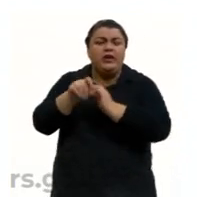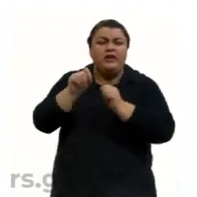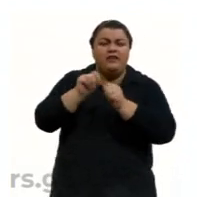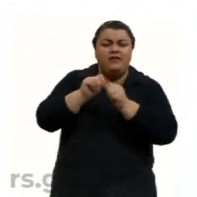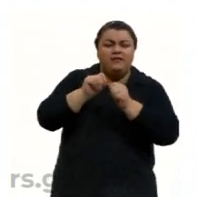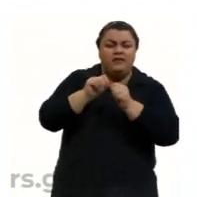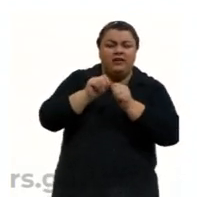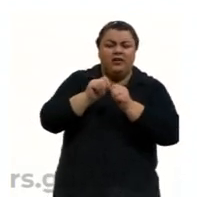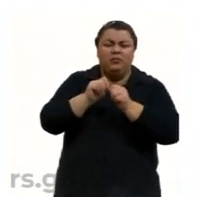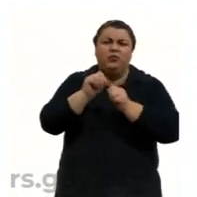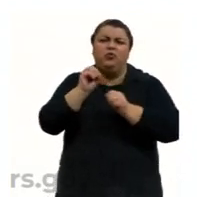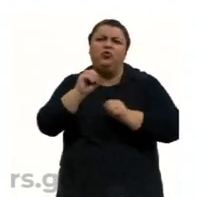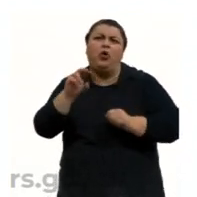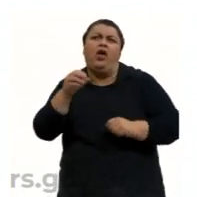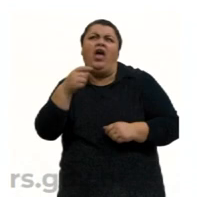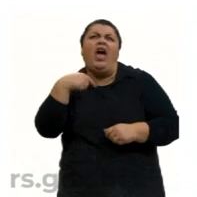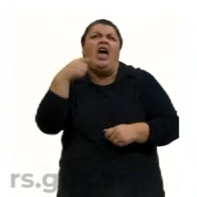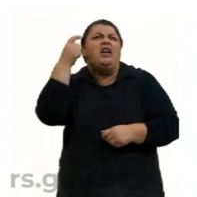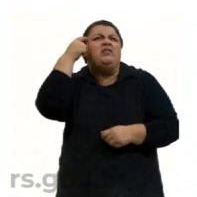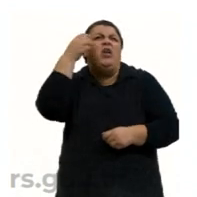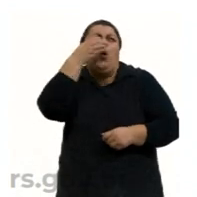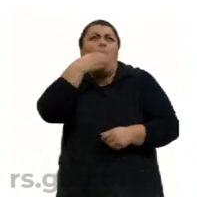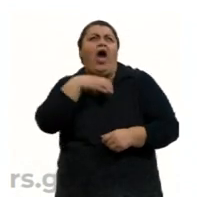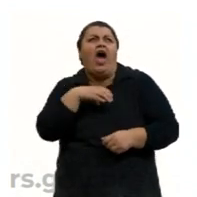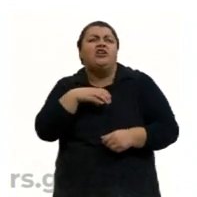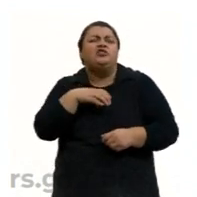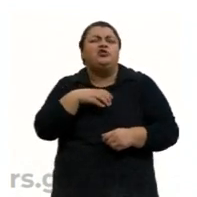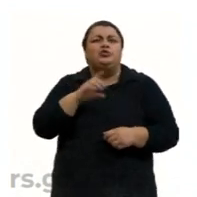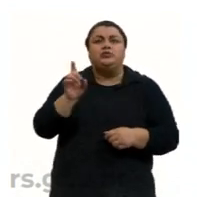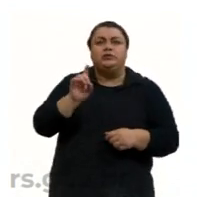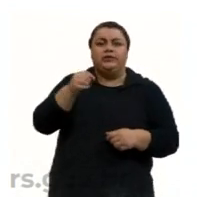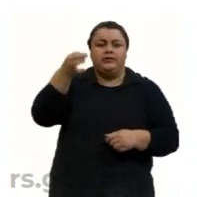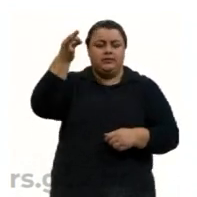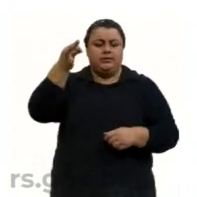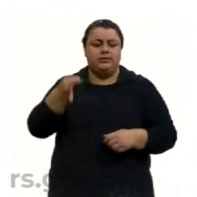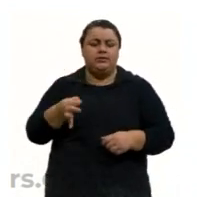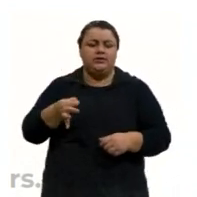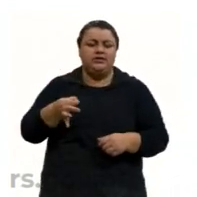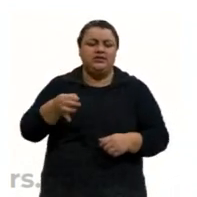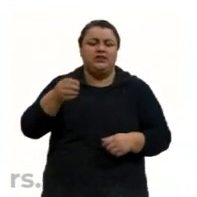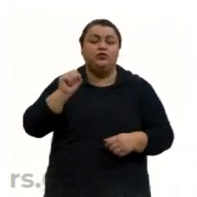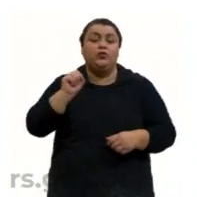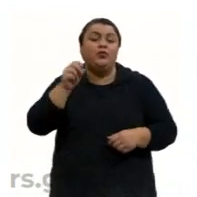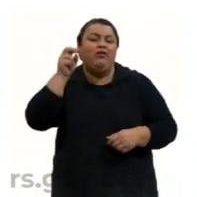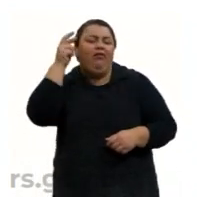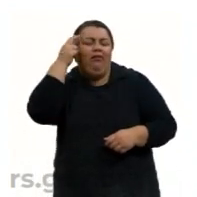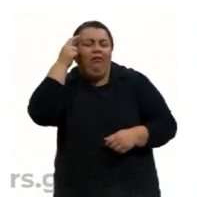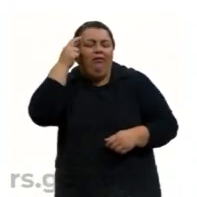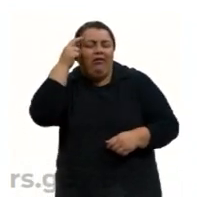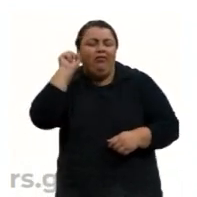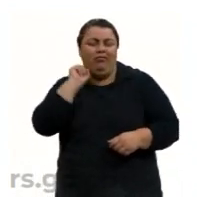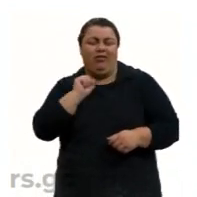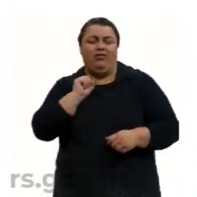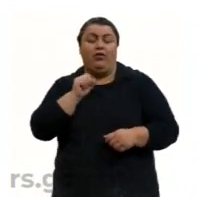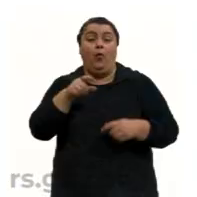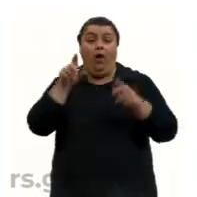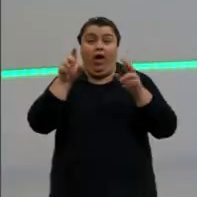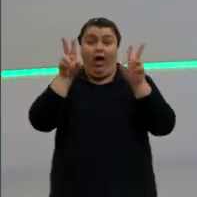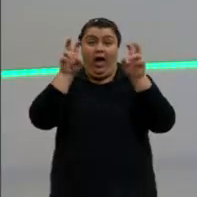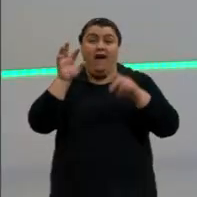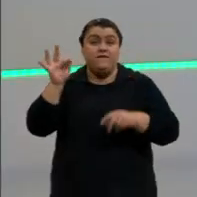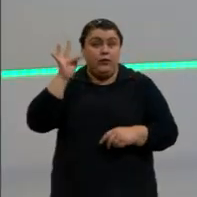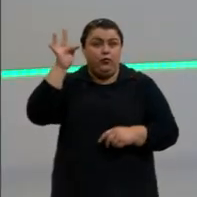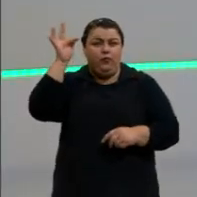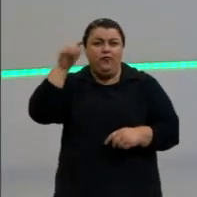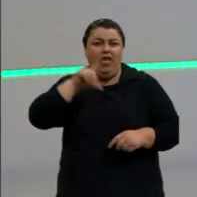proposição eu acho e não naquela certeza né eu penso Eu tenho convicção do que o refletir sobre isso então a filosofia